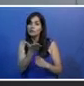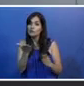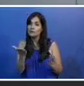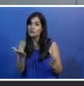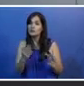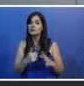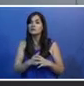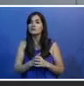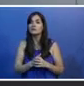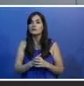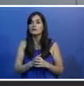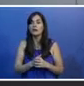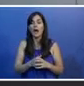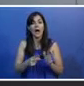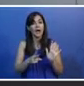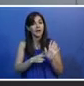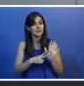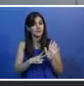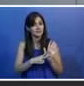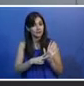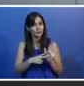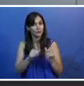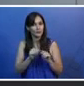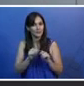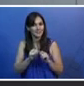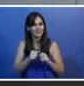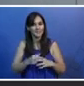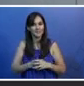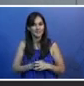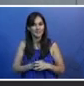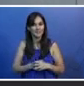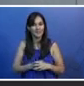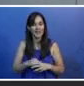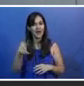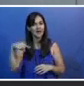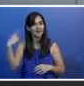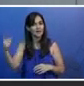de atenção, ok? Então, pessoal, até a nossa próxima aula.